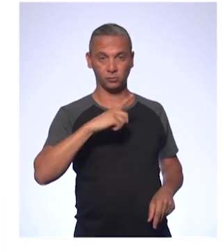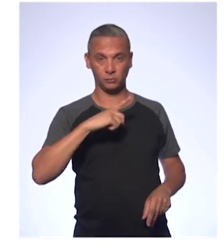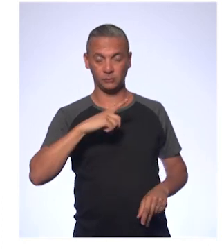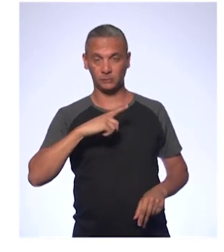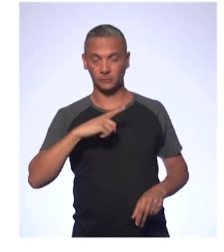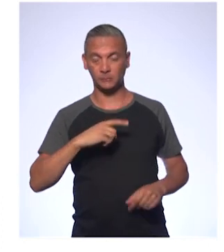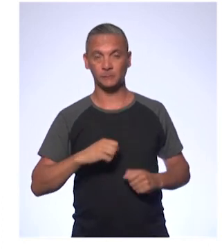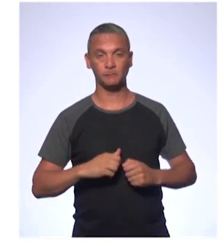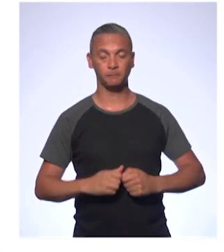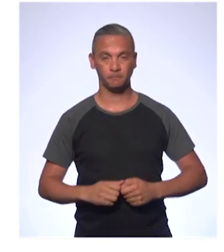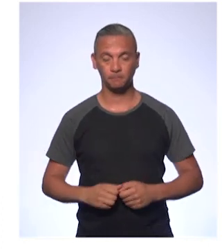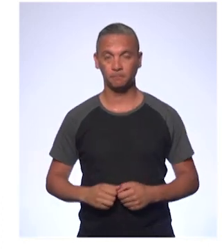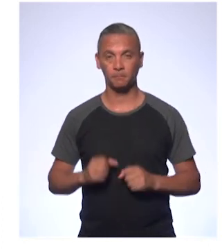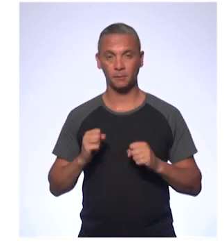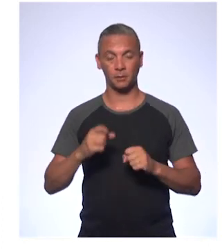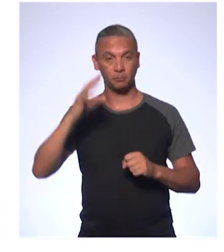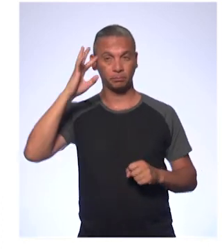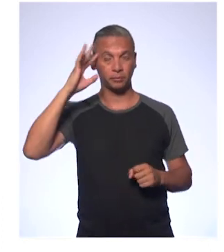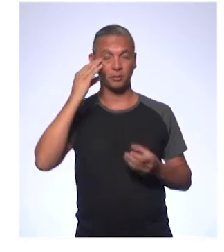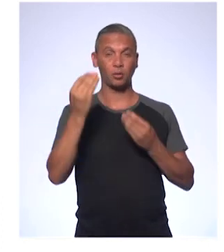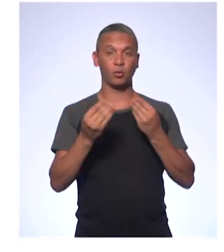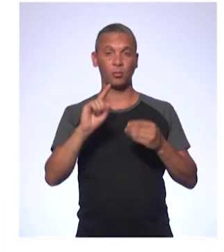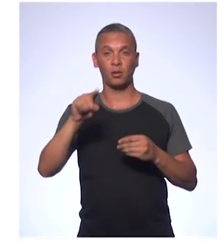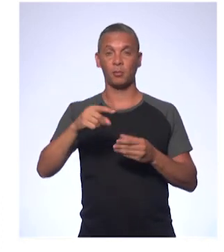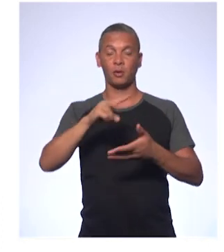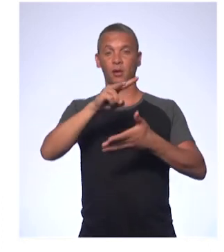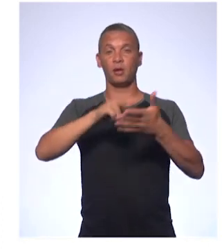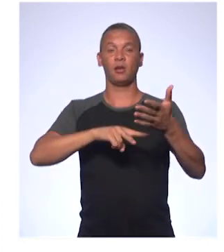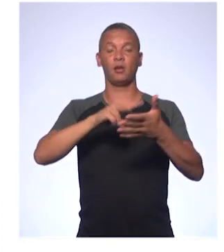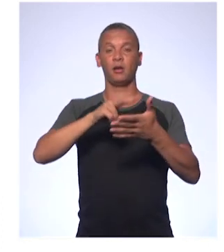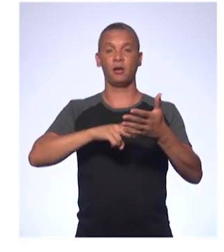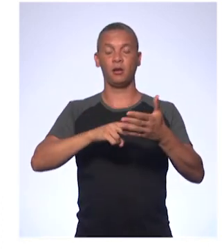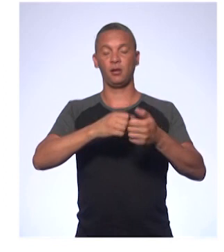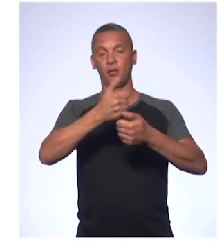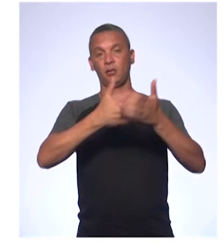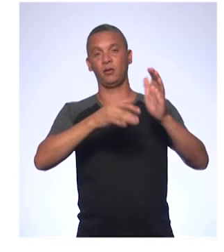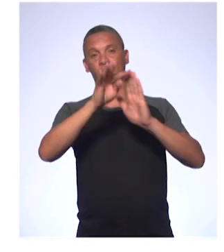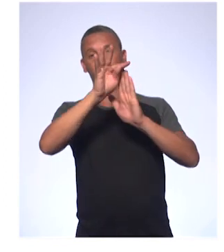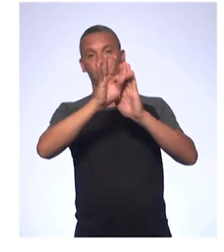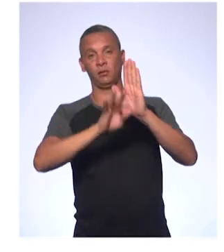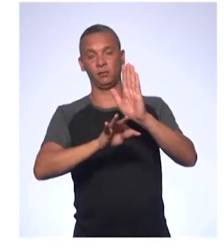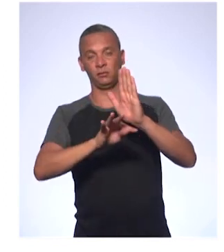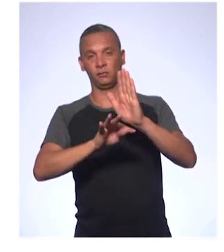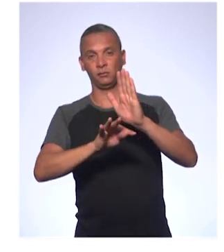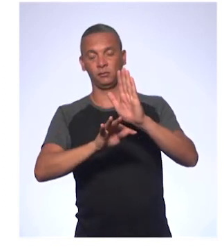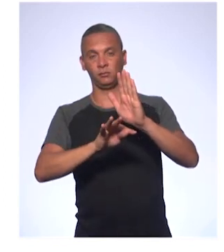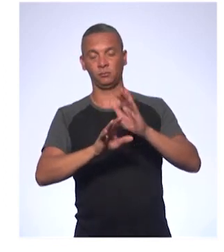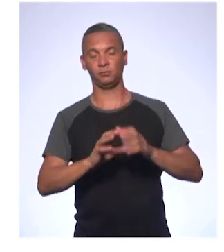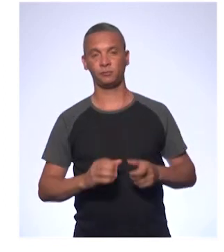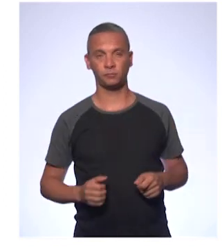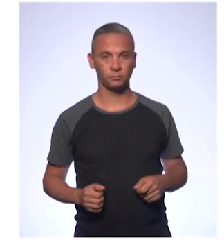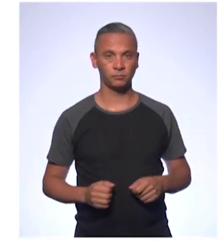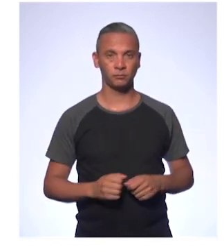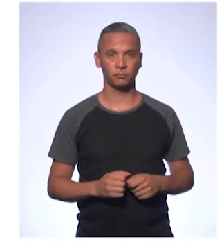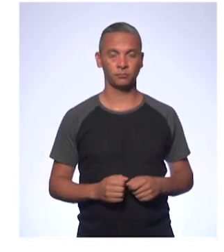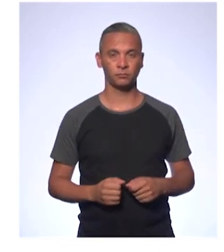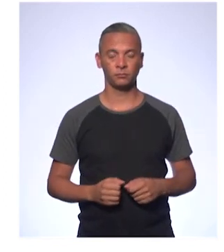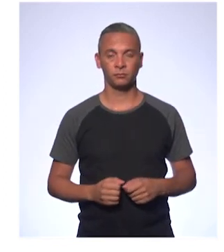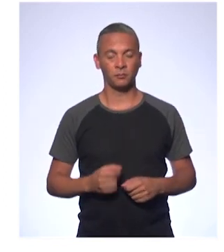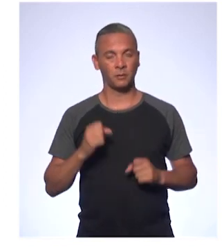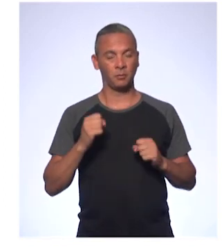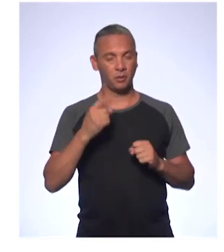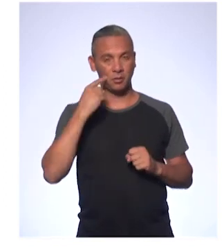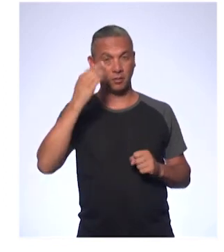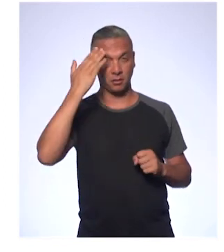o que as pessoas podem pensar depois da gente ter trabalhado aí uma interpretação, né? Um